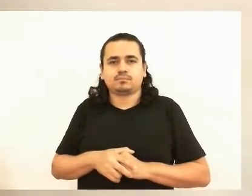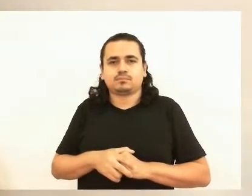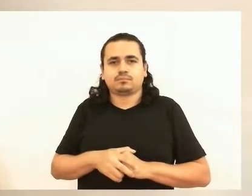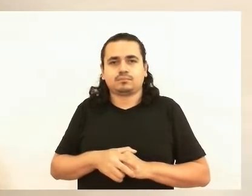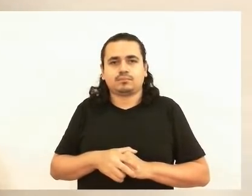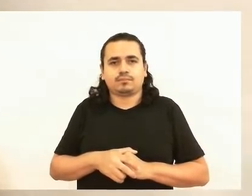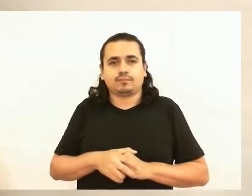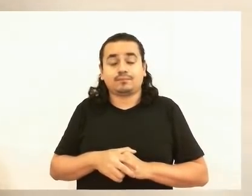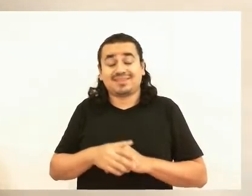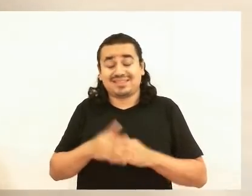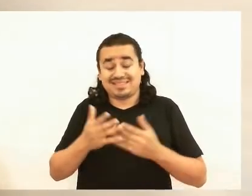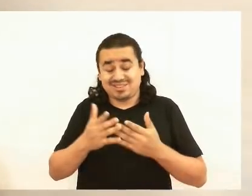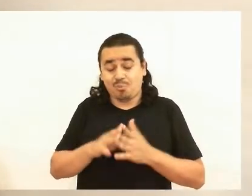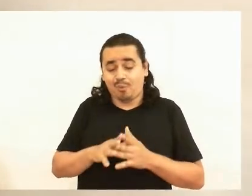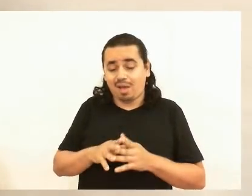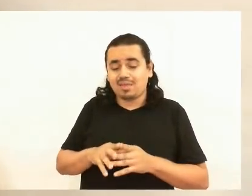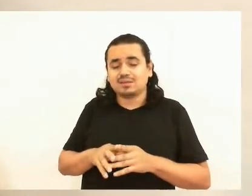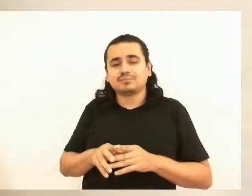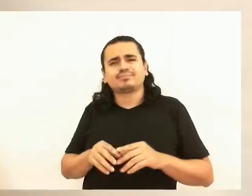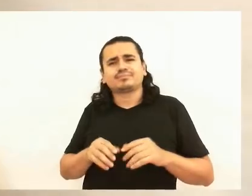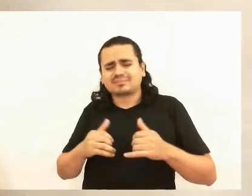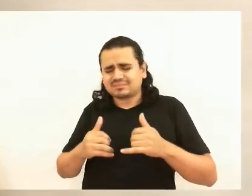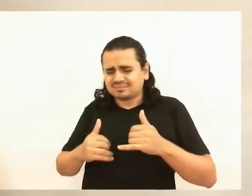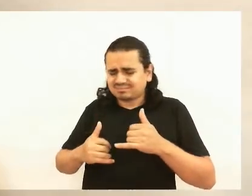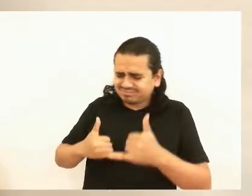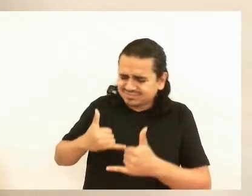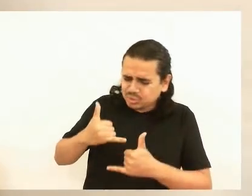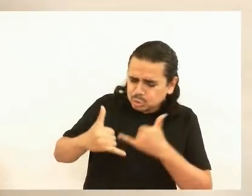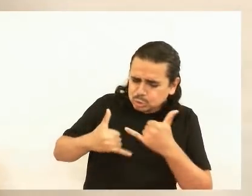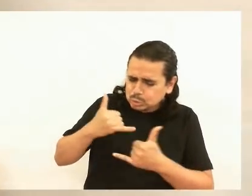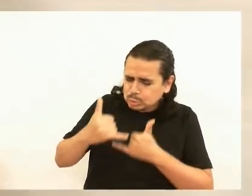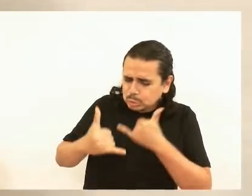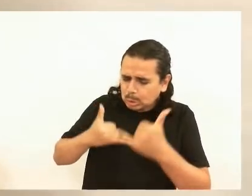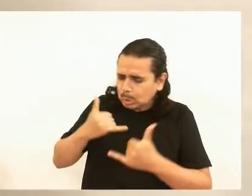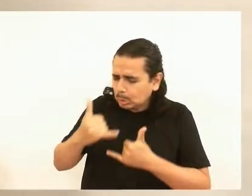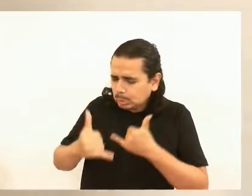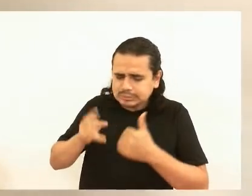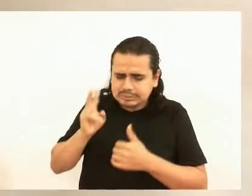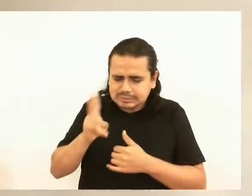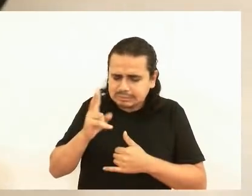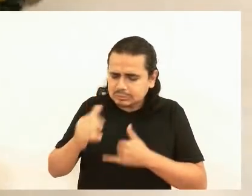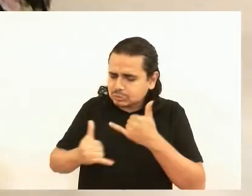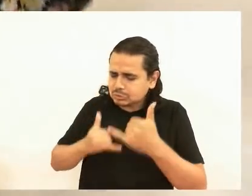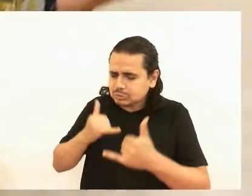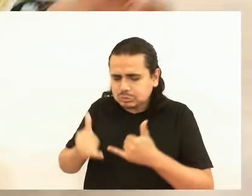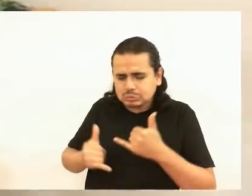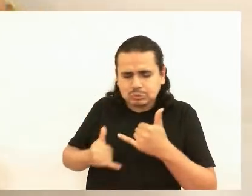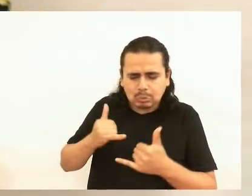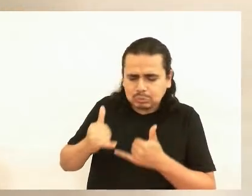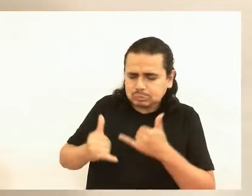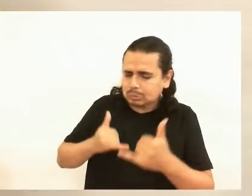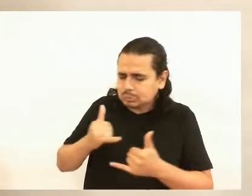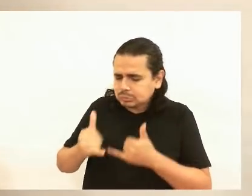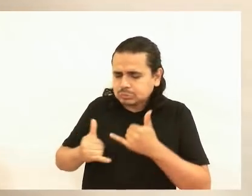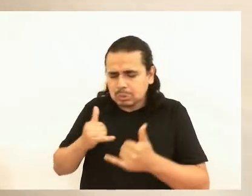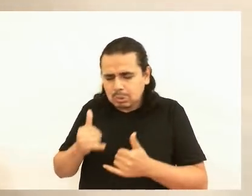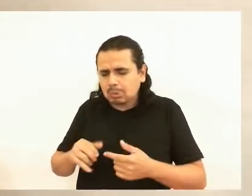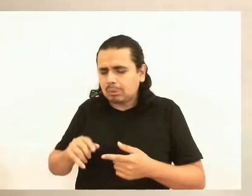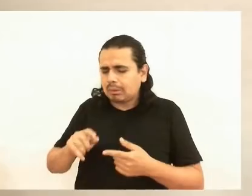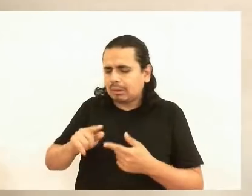então é um jogo e o tempo todo de este exige anestesia e